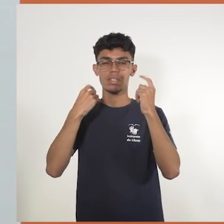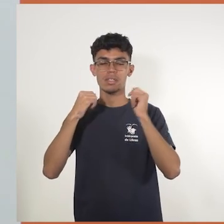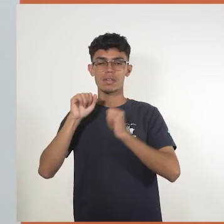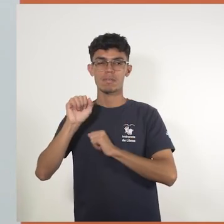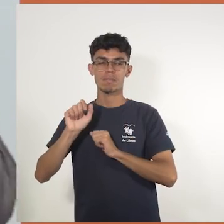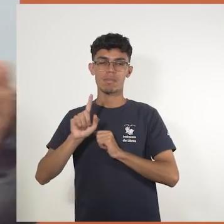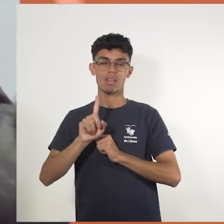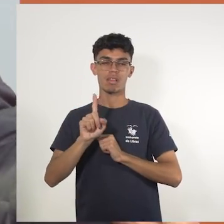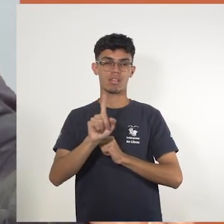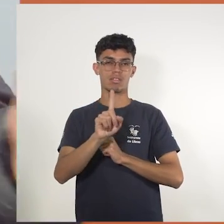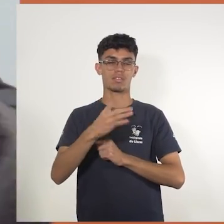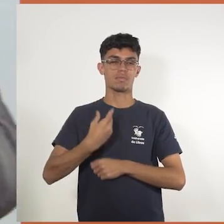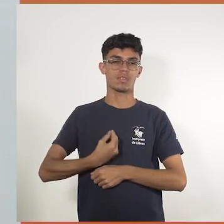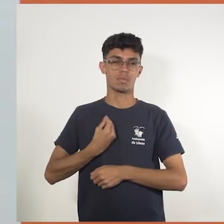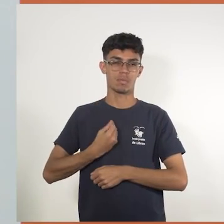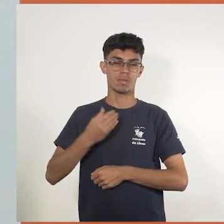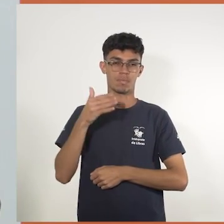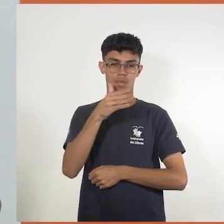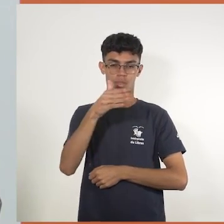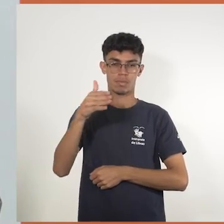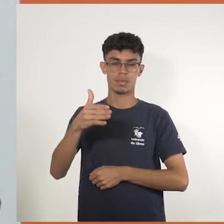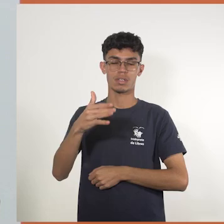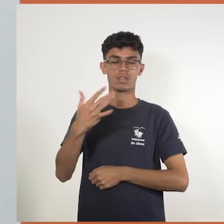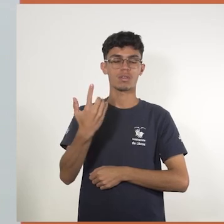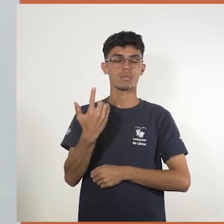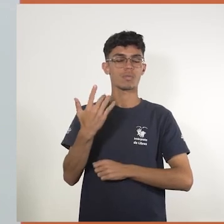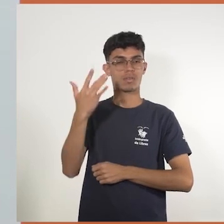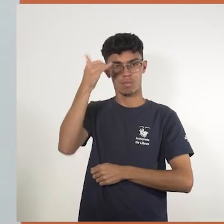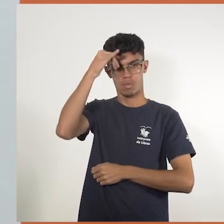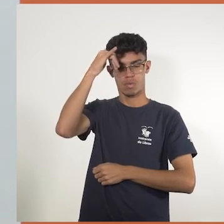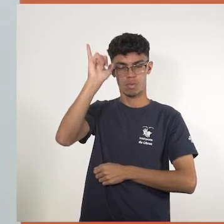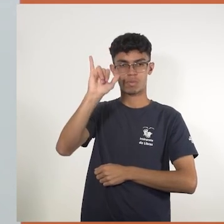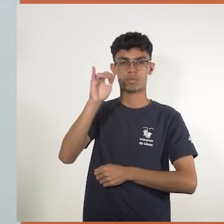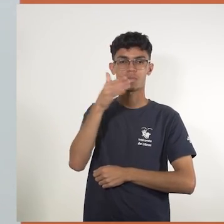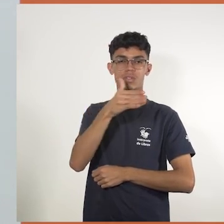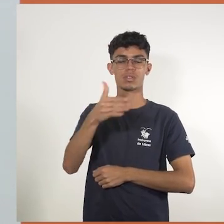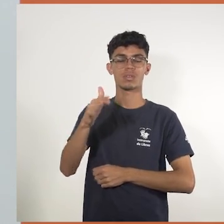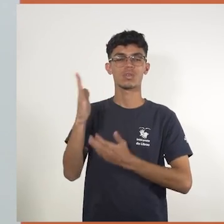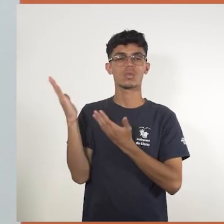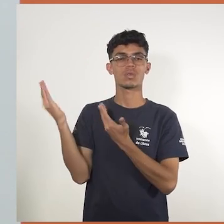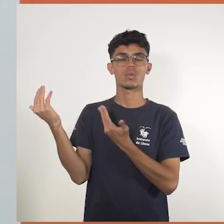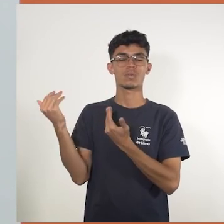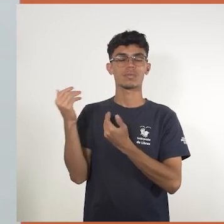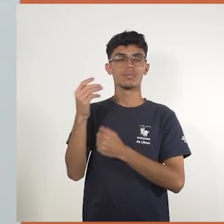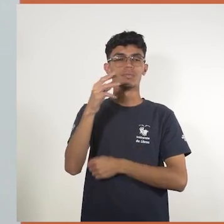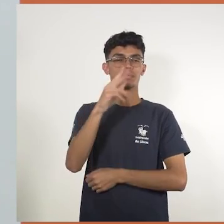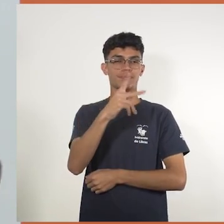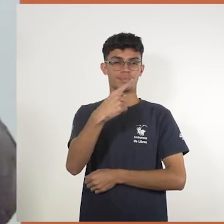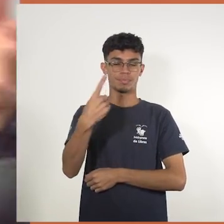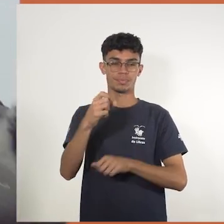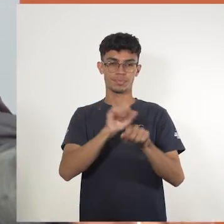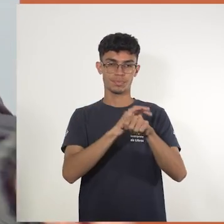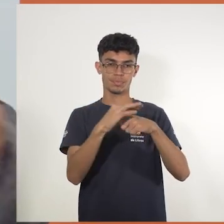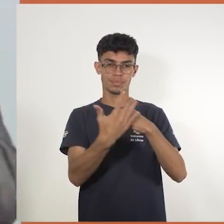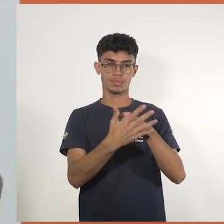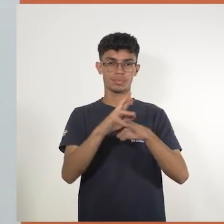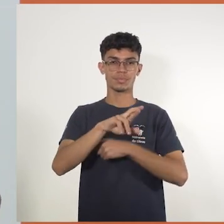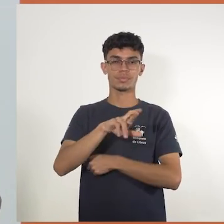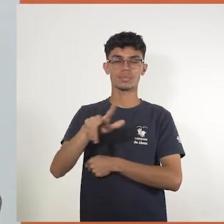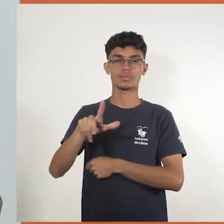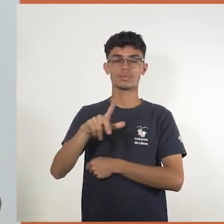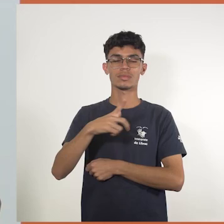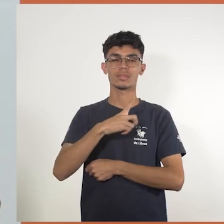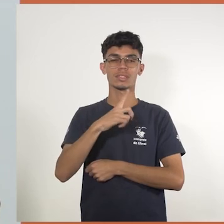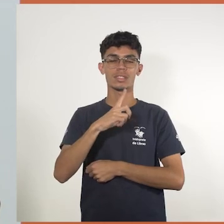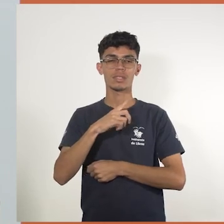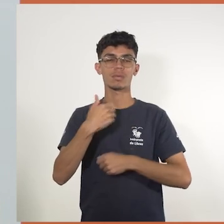né? E o crescimento no jovem adulto agora, na P1, na chamada P1, foi exatamente em função de que esse jovem, ou pela questão de trabalho,